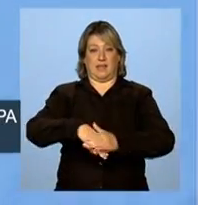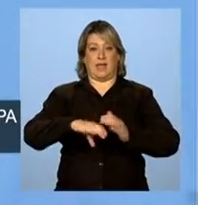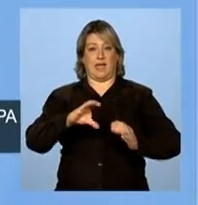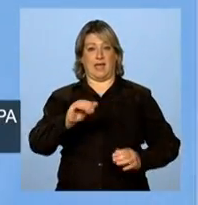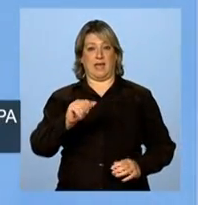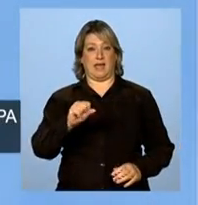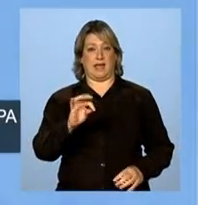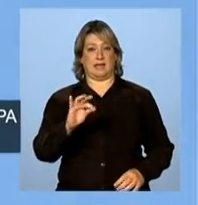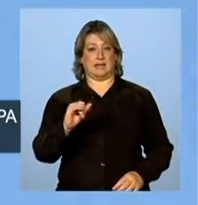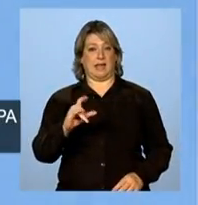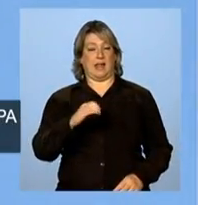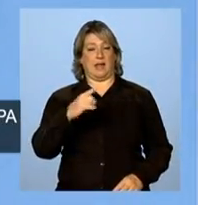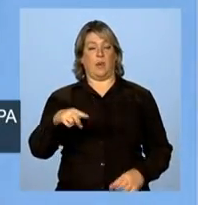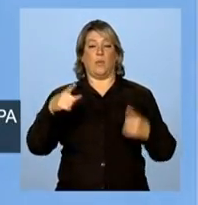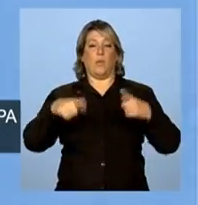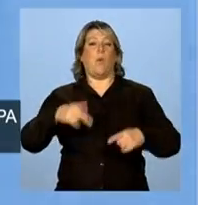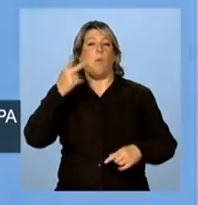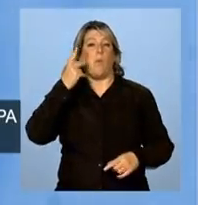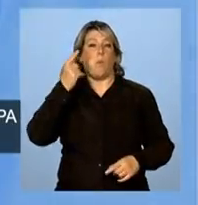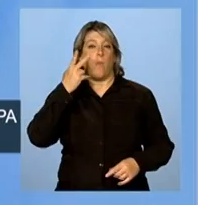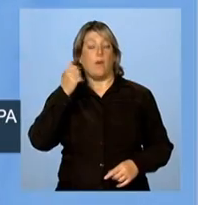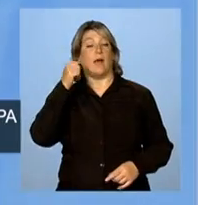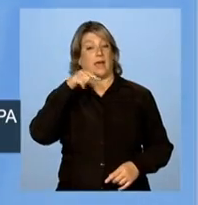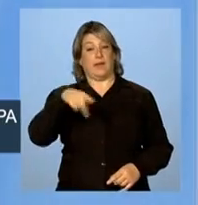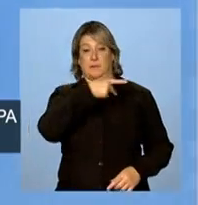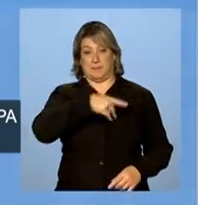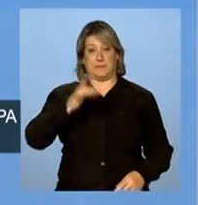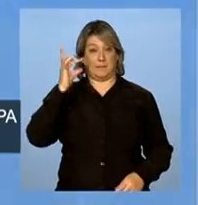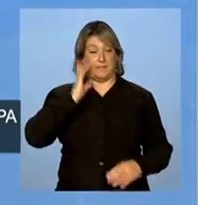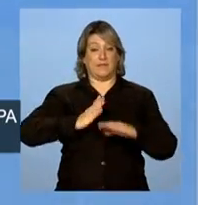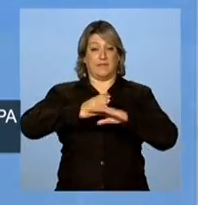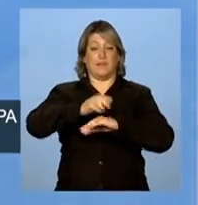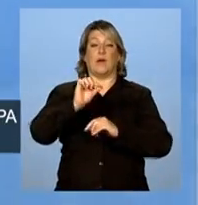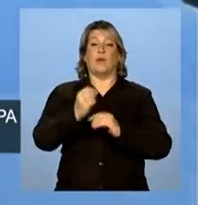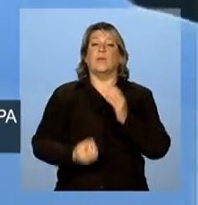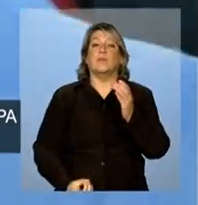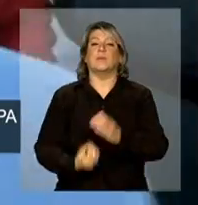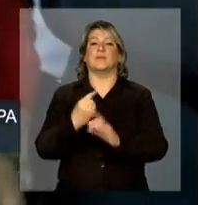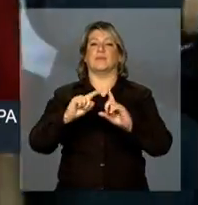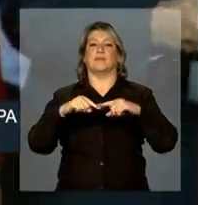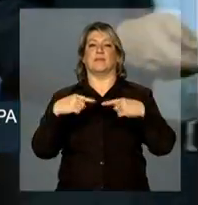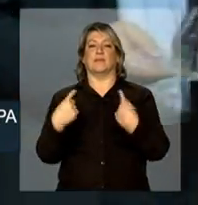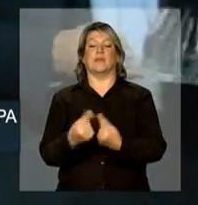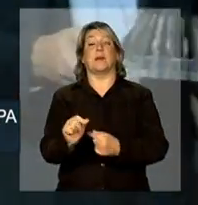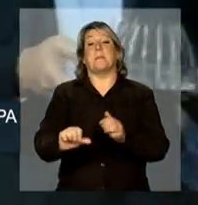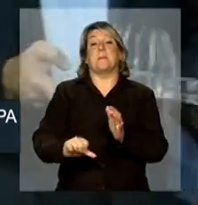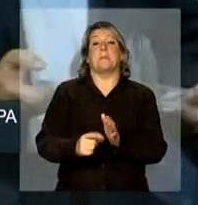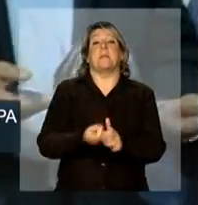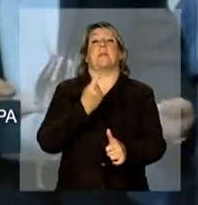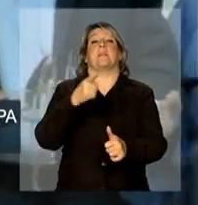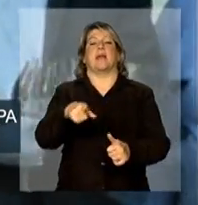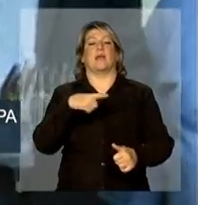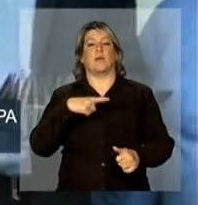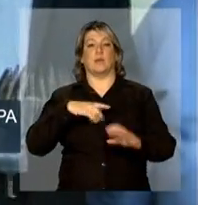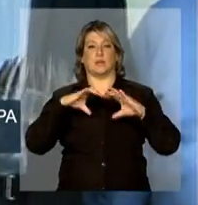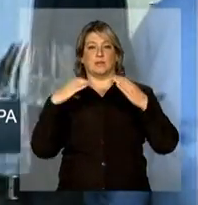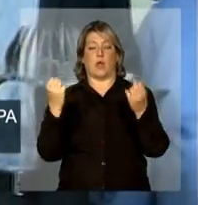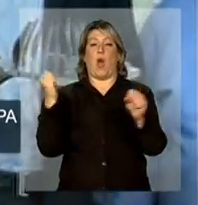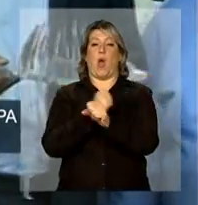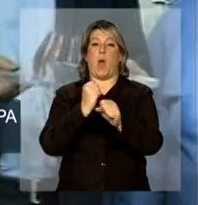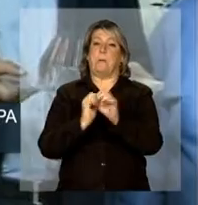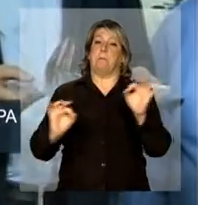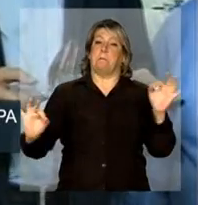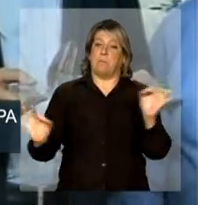Fortaleza. Ela participa da cerimônia de inauguração deste que é o primeiro estádio do Brasil a